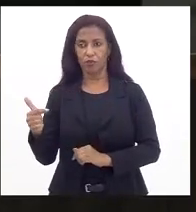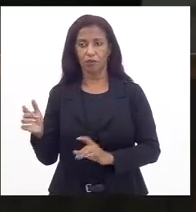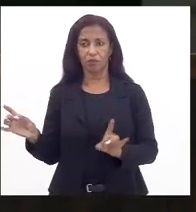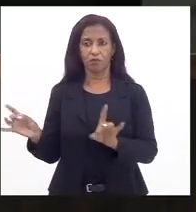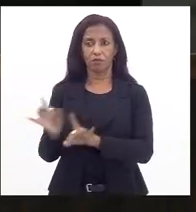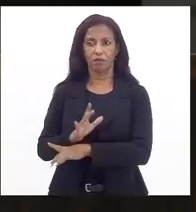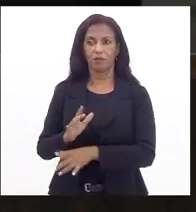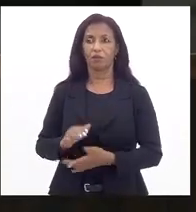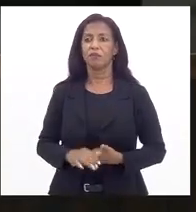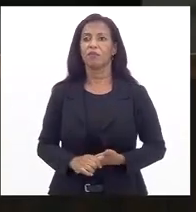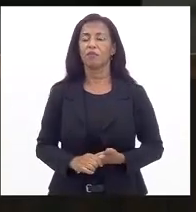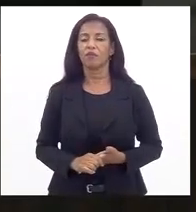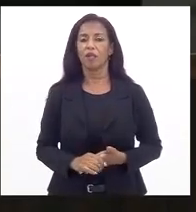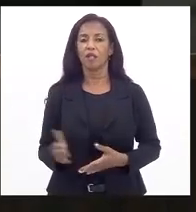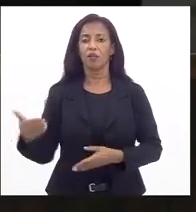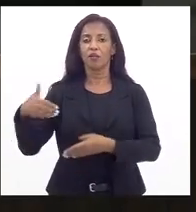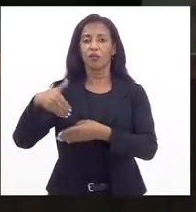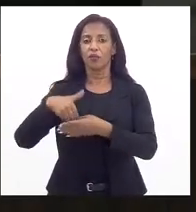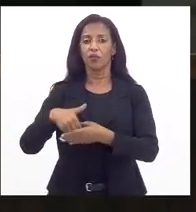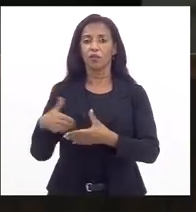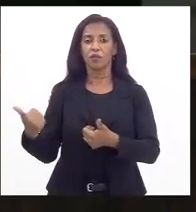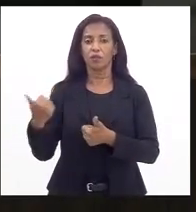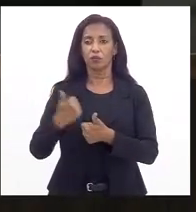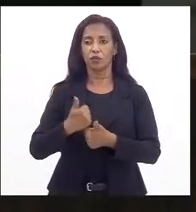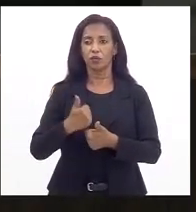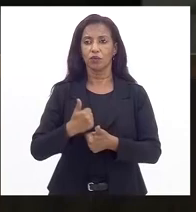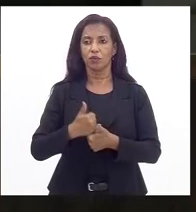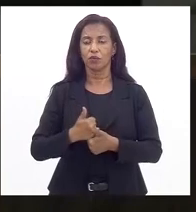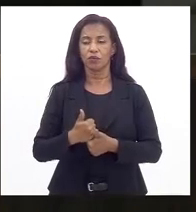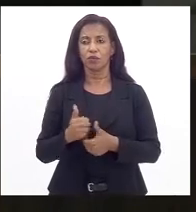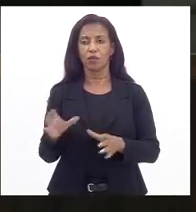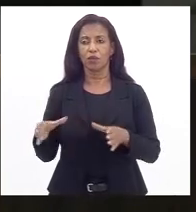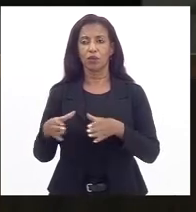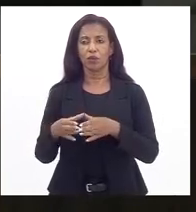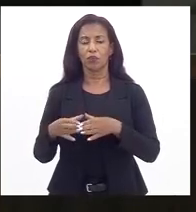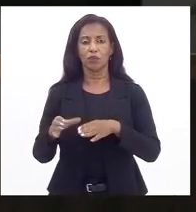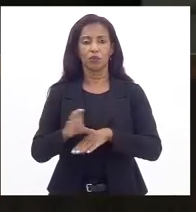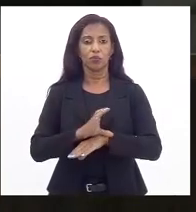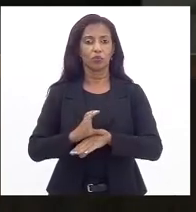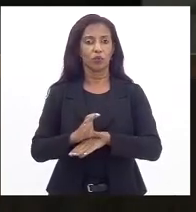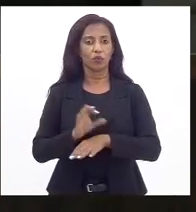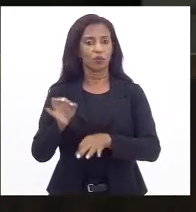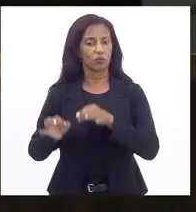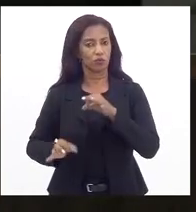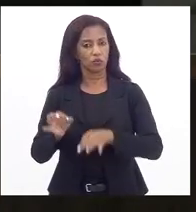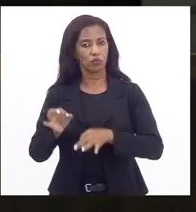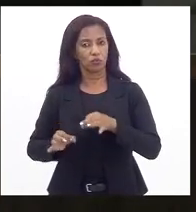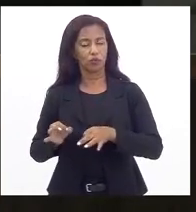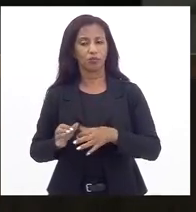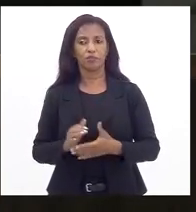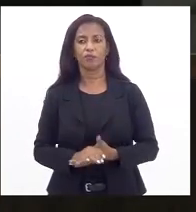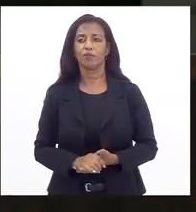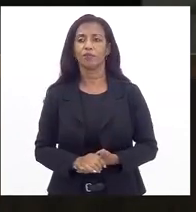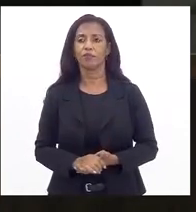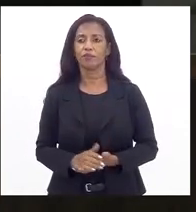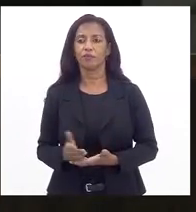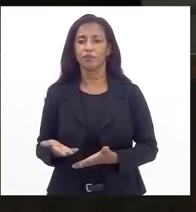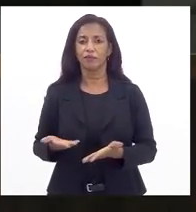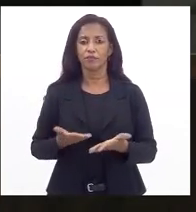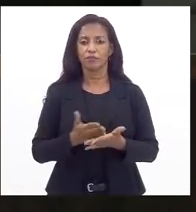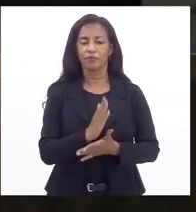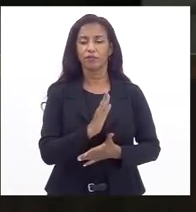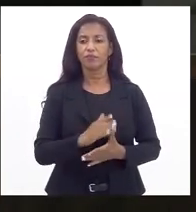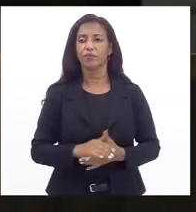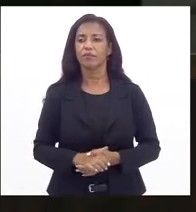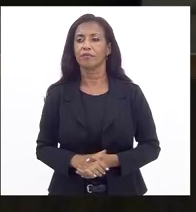querer discutir se a discussão em votação do substitutivo da comissão de condição Justiça com forma final de redação senhores que aprova permanência que estão